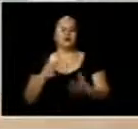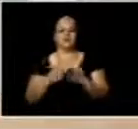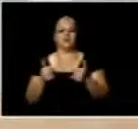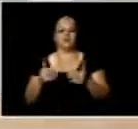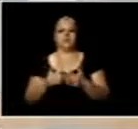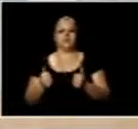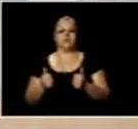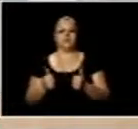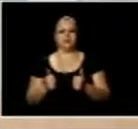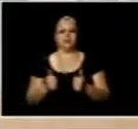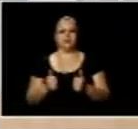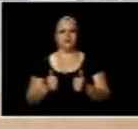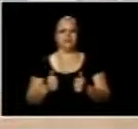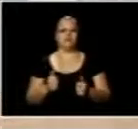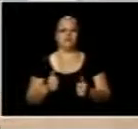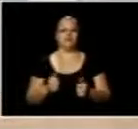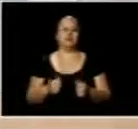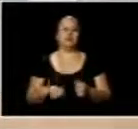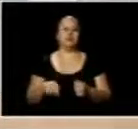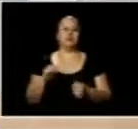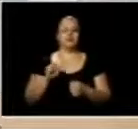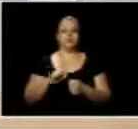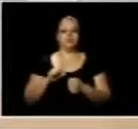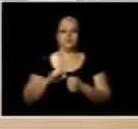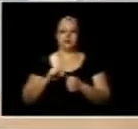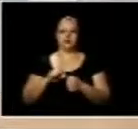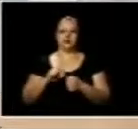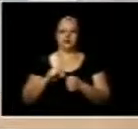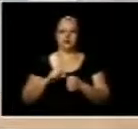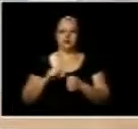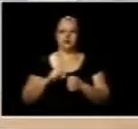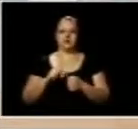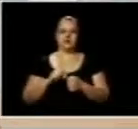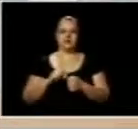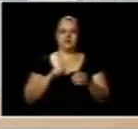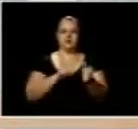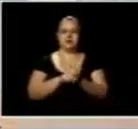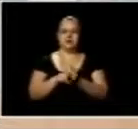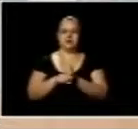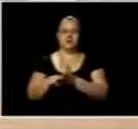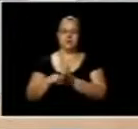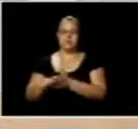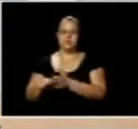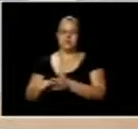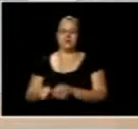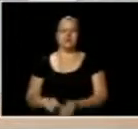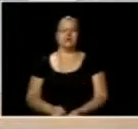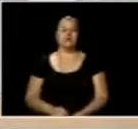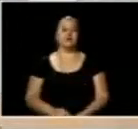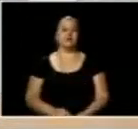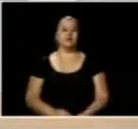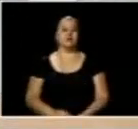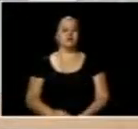tantos questionamentos, isso aqui é um questionamento, o senhor tem que levar aí, nós vamos fazer essa denúncia. Nós estamos fazendo essa convocação